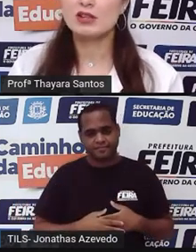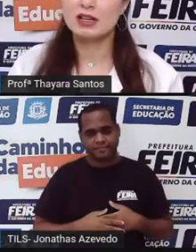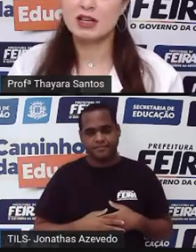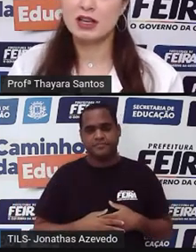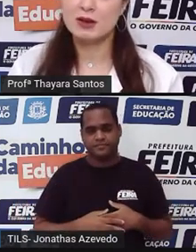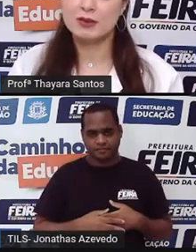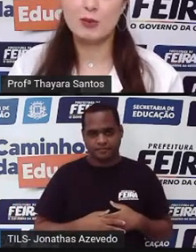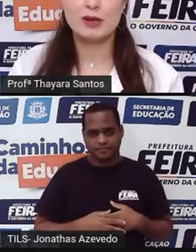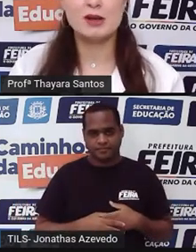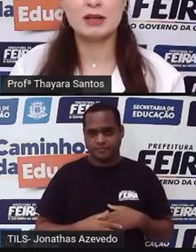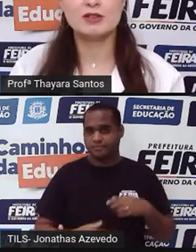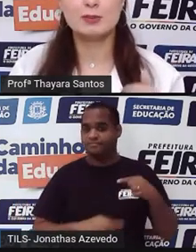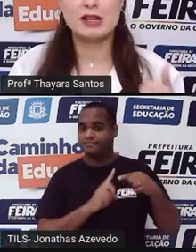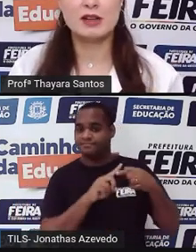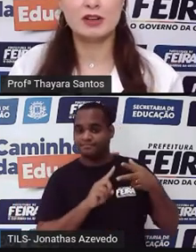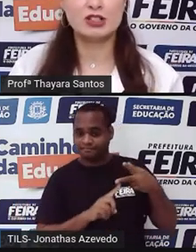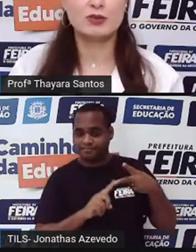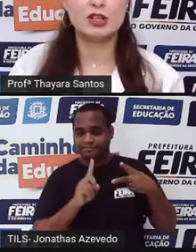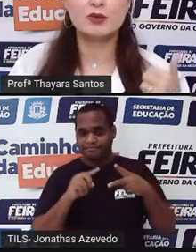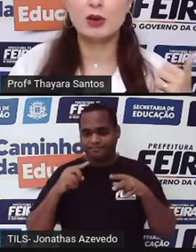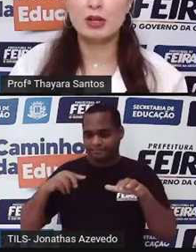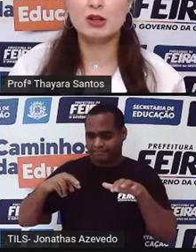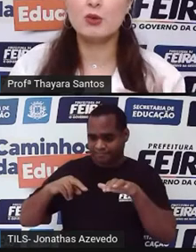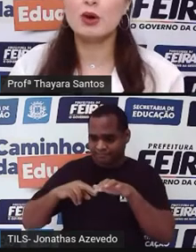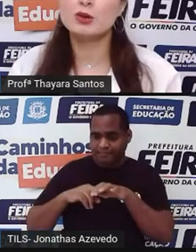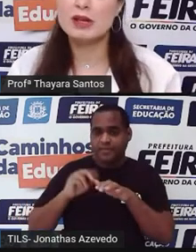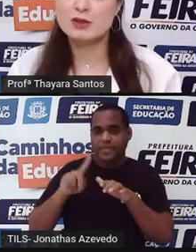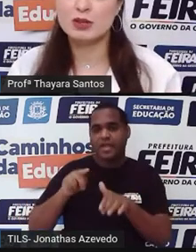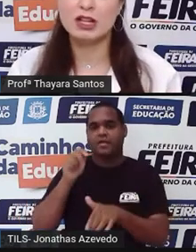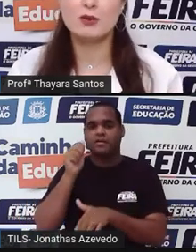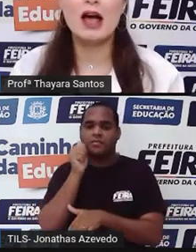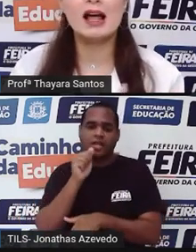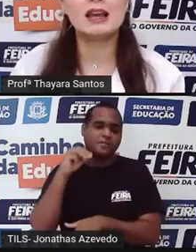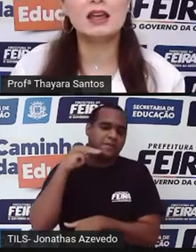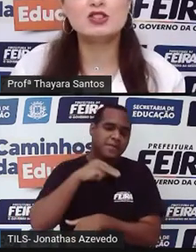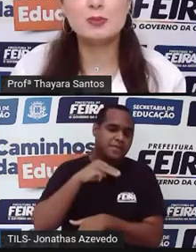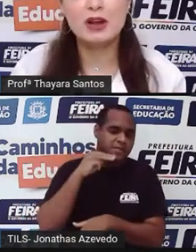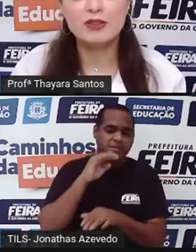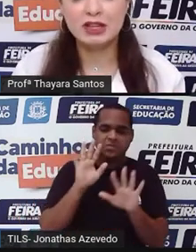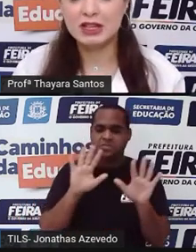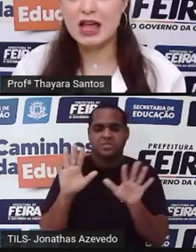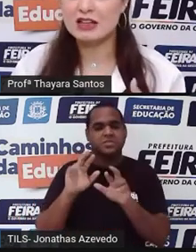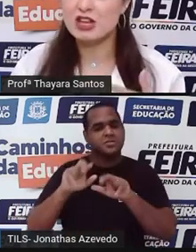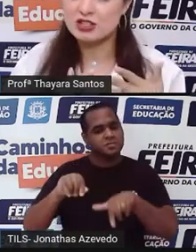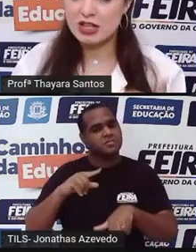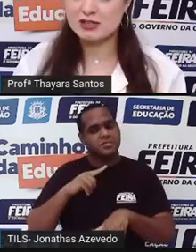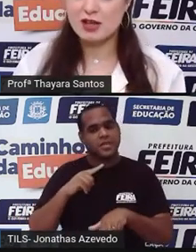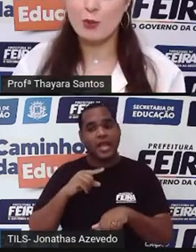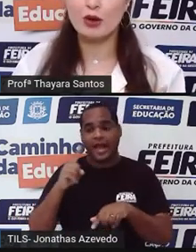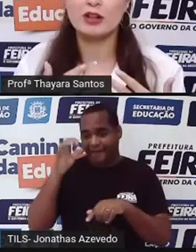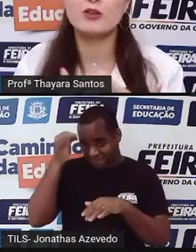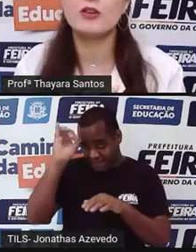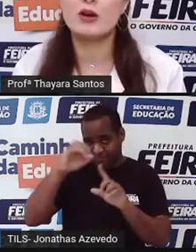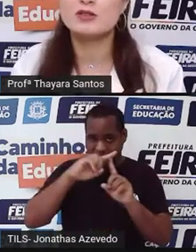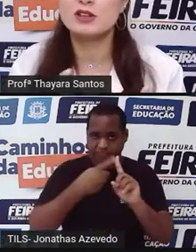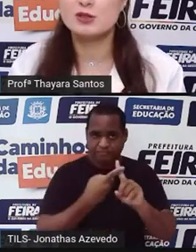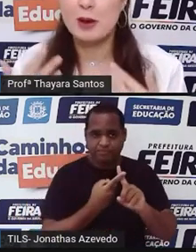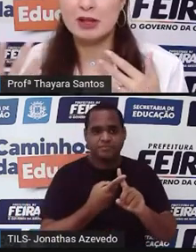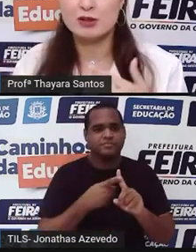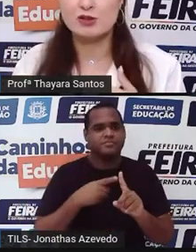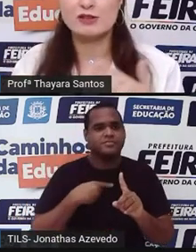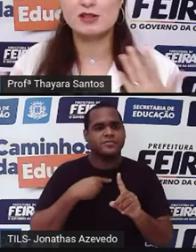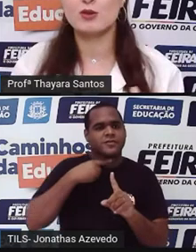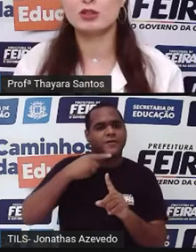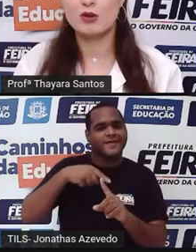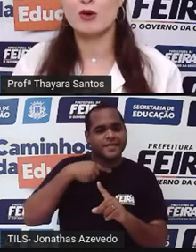esses dois aqui não é o preservativo preservativo tanto feminino quanto masculino além de prevenir da gestação por que não vai